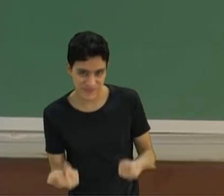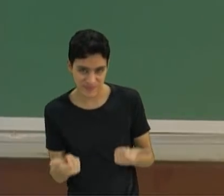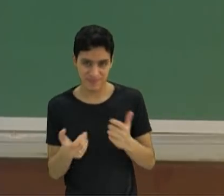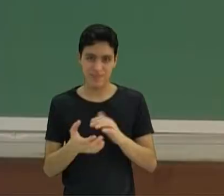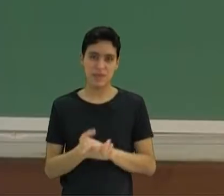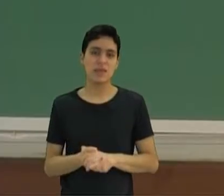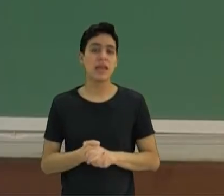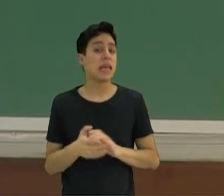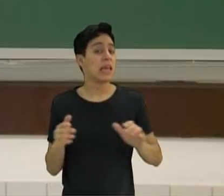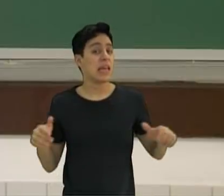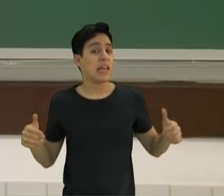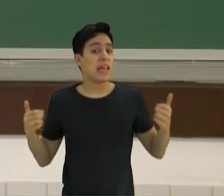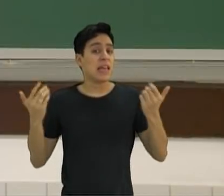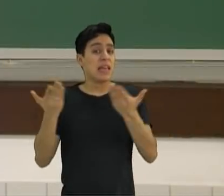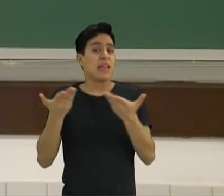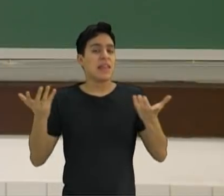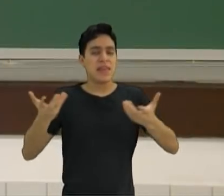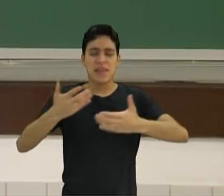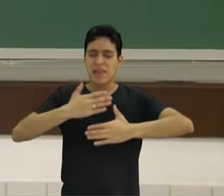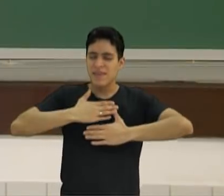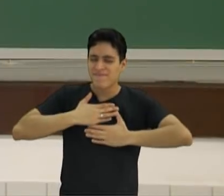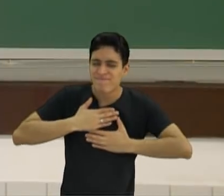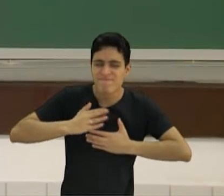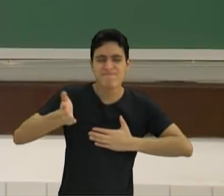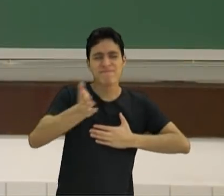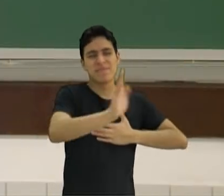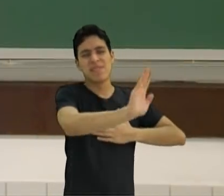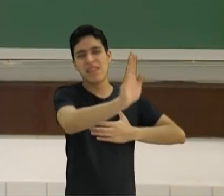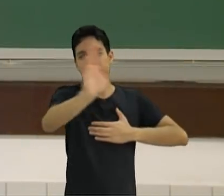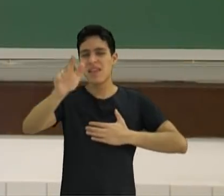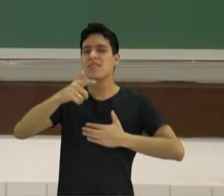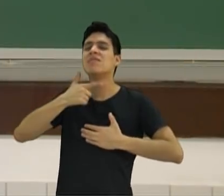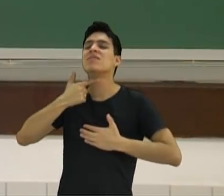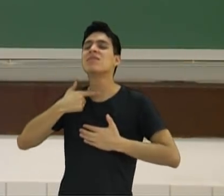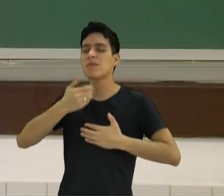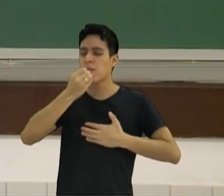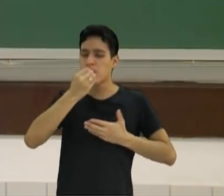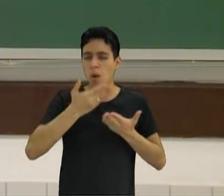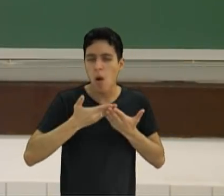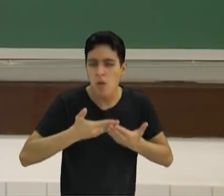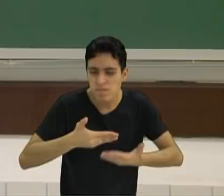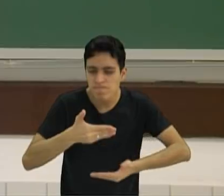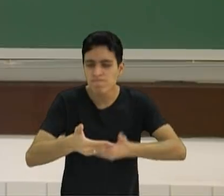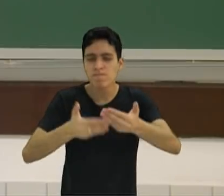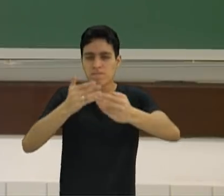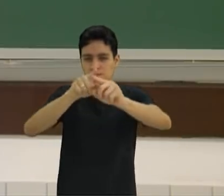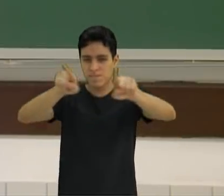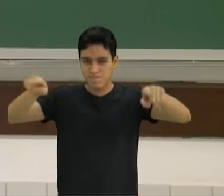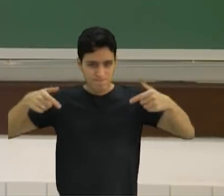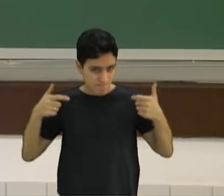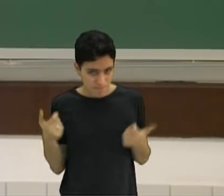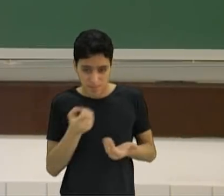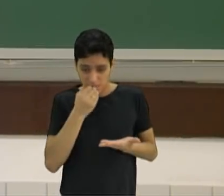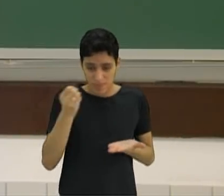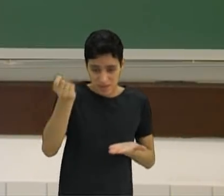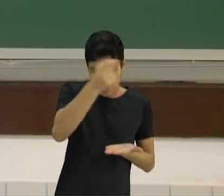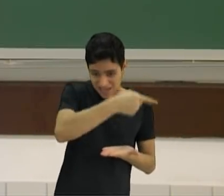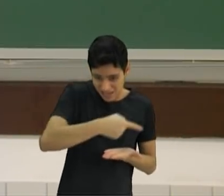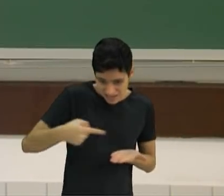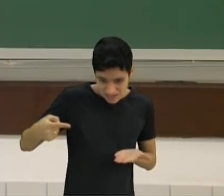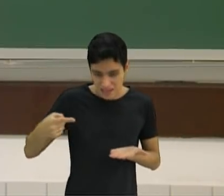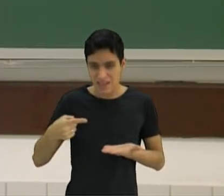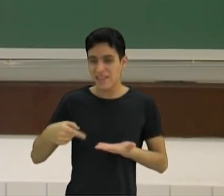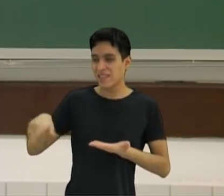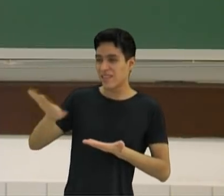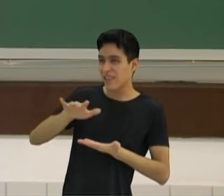Pessoal, então eu queria agora me despedir de vocês, desejar bons estudos para vocês, uma boa semana.